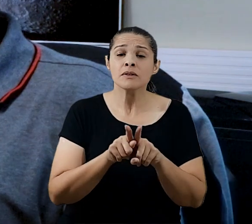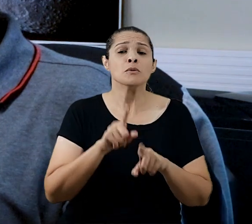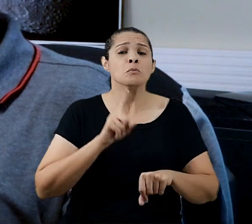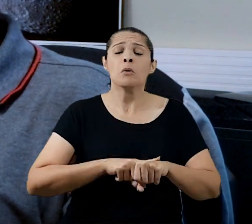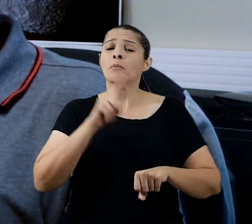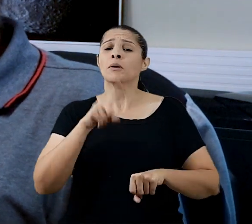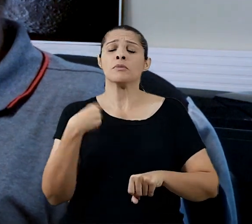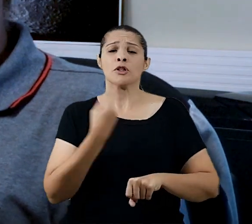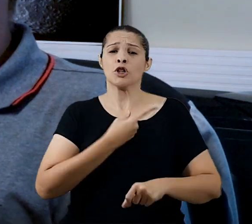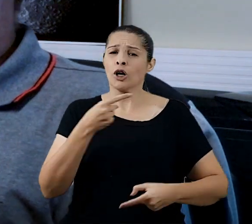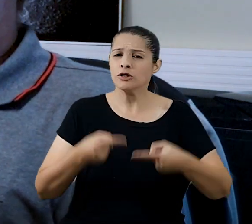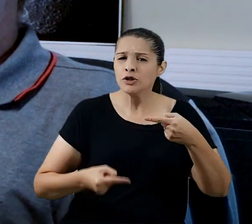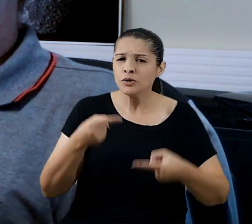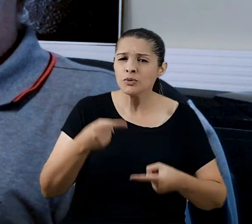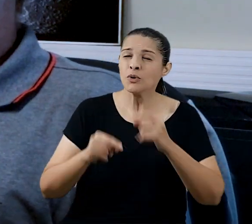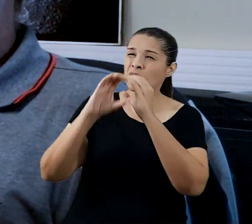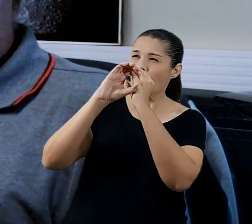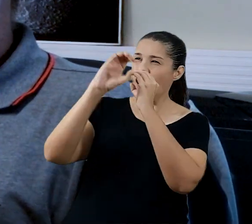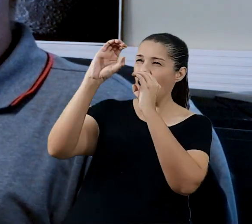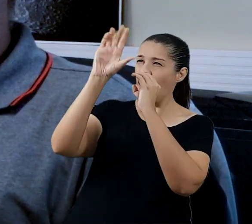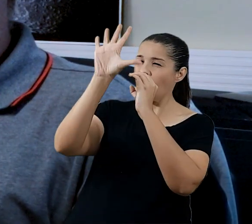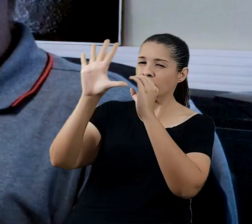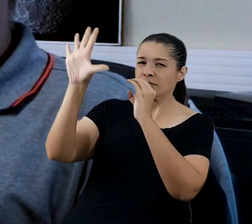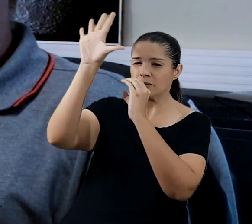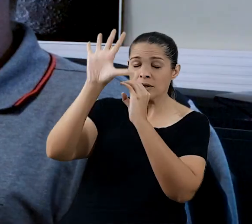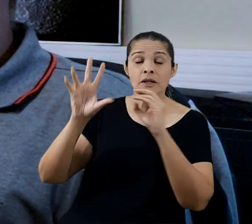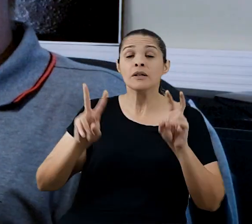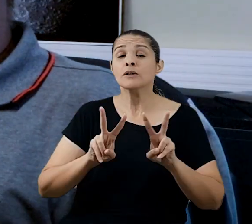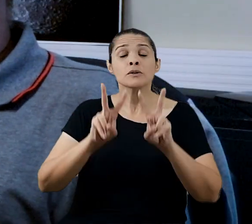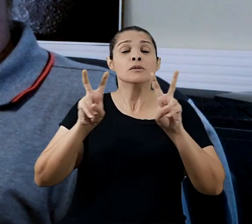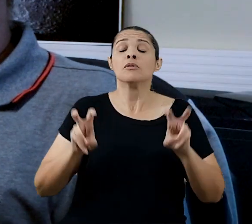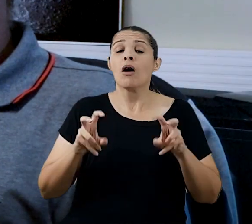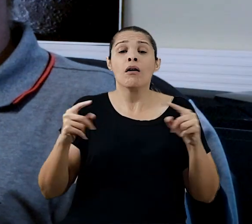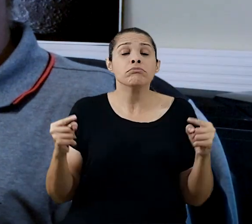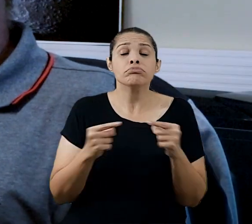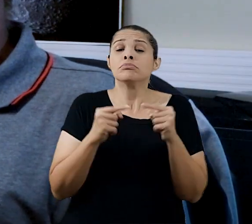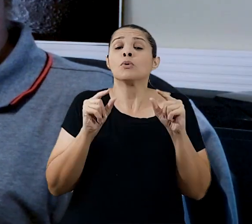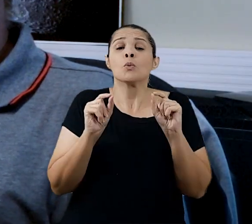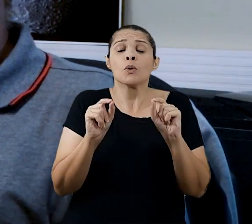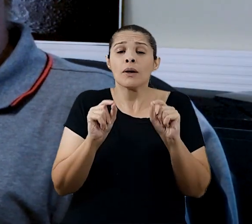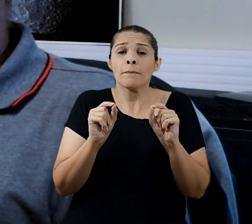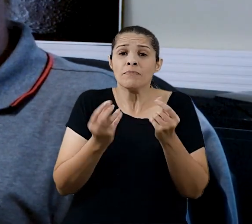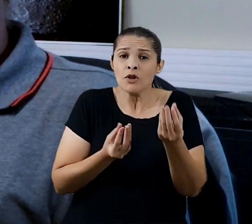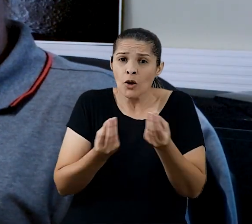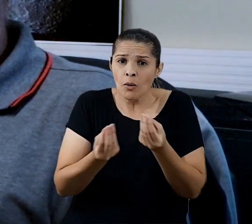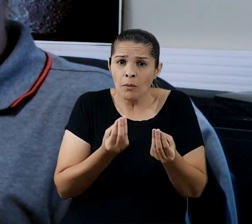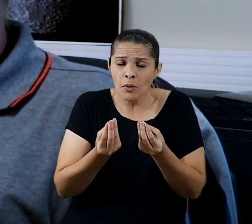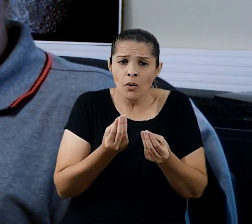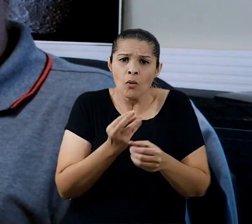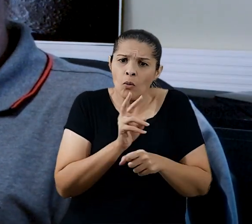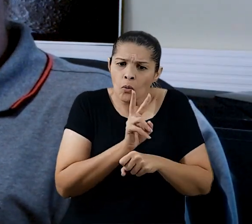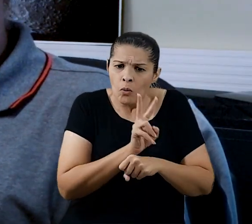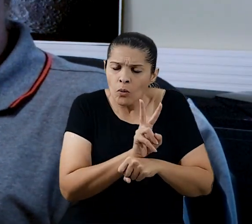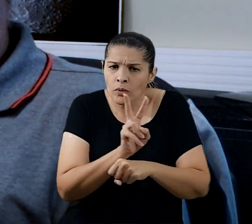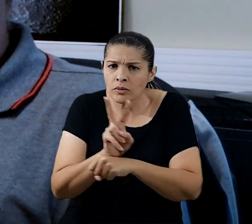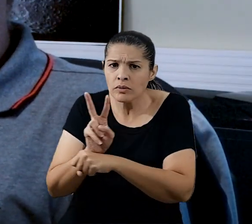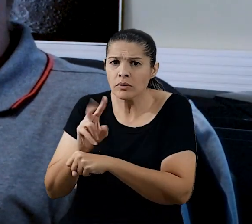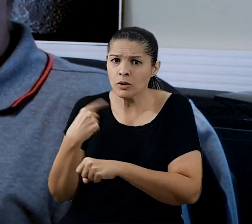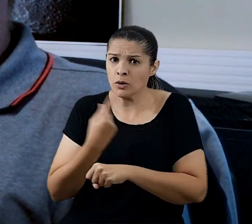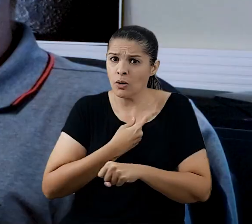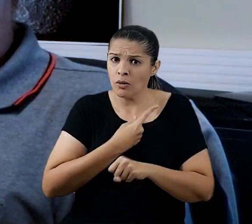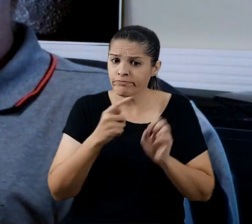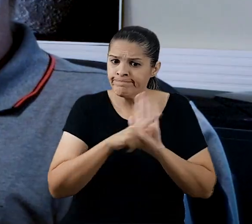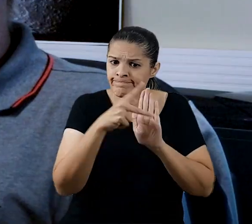discute astronomia com relação aos cuidados que a gente tem que ter com o planeta